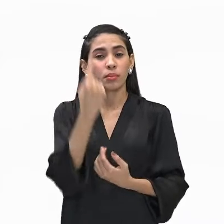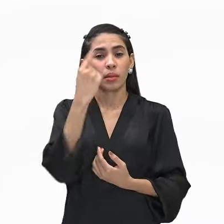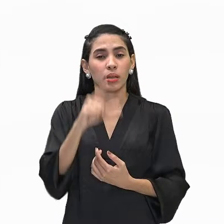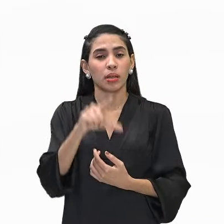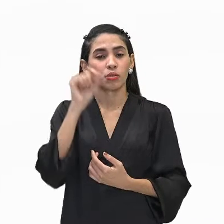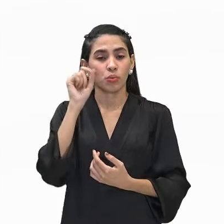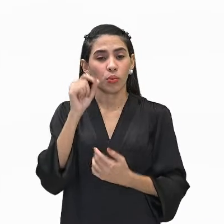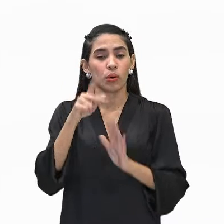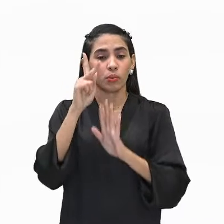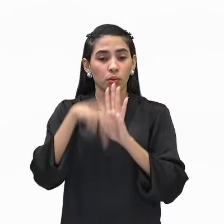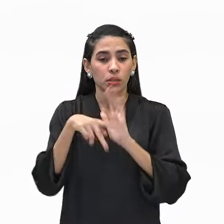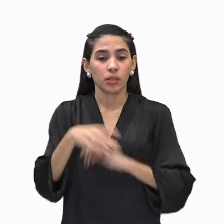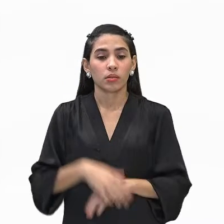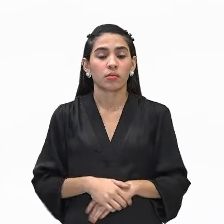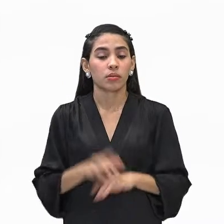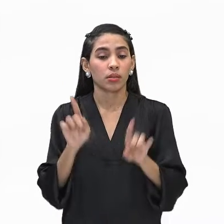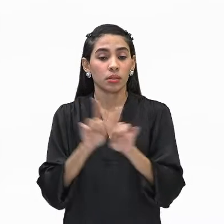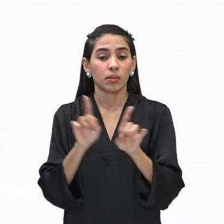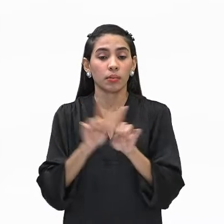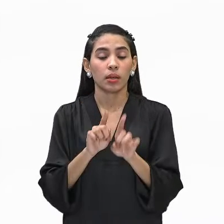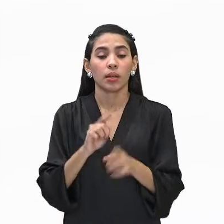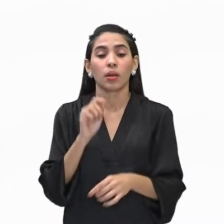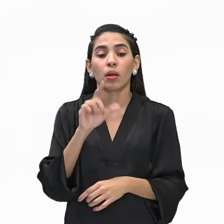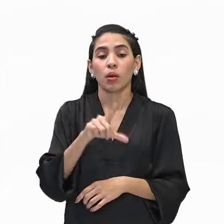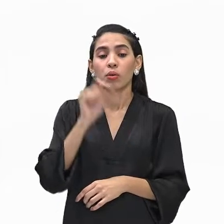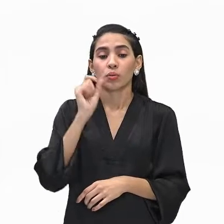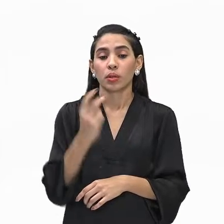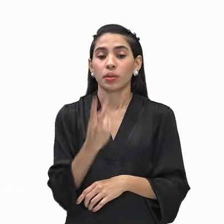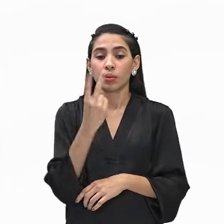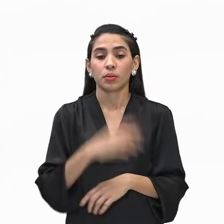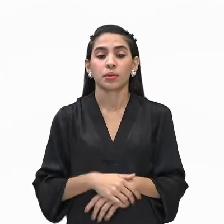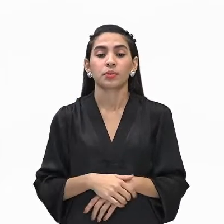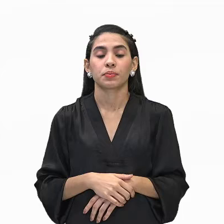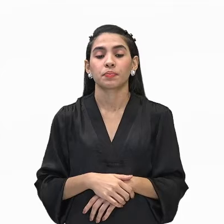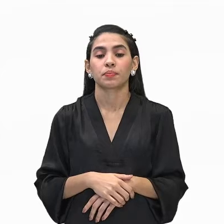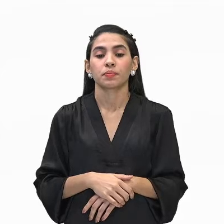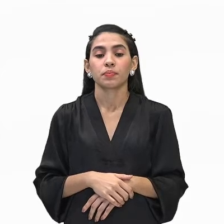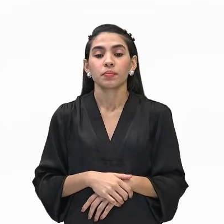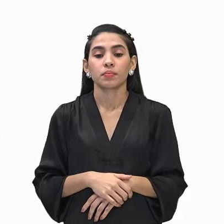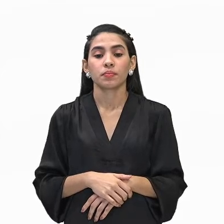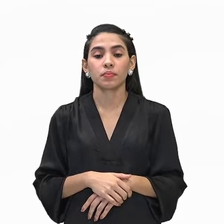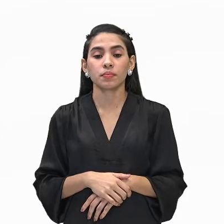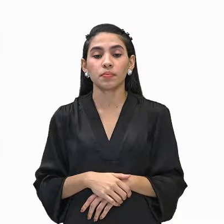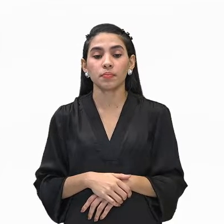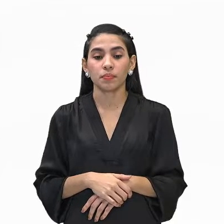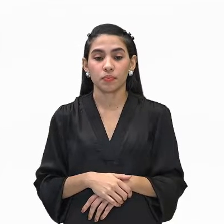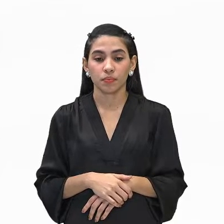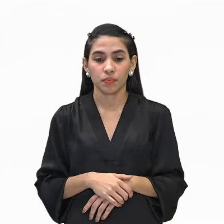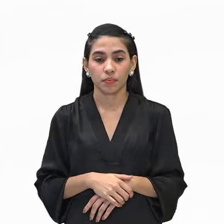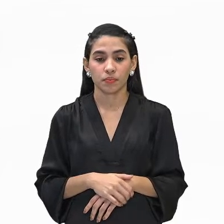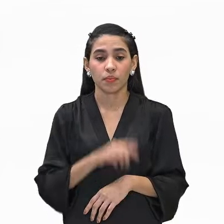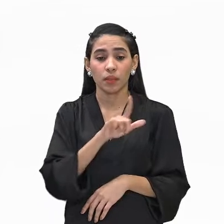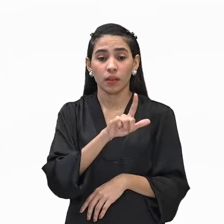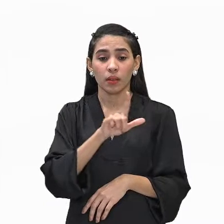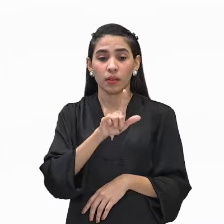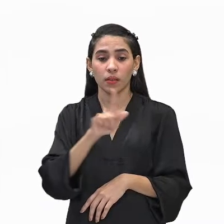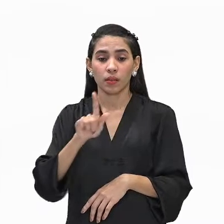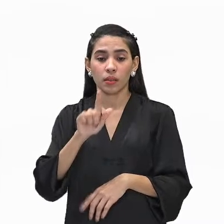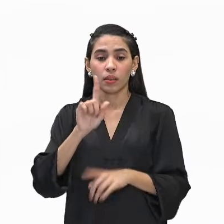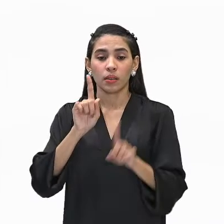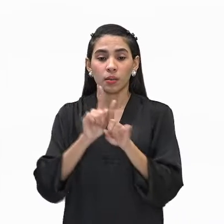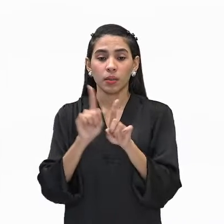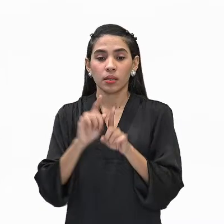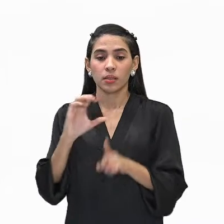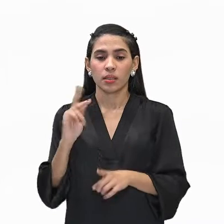de um painel. E a opção 2, produto final interdisciplinar de linguagens e ciências humanas e sociais aplicadas. Nesse caso,